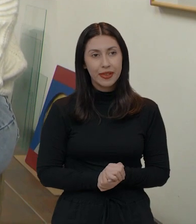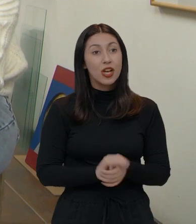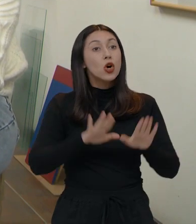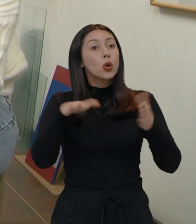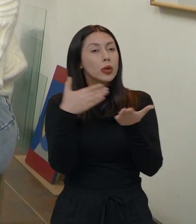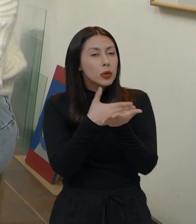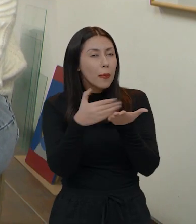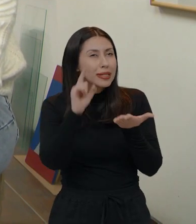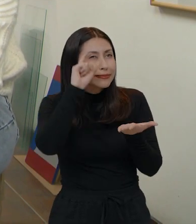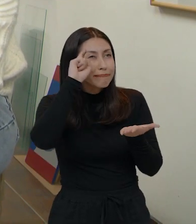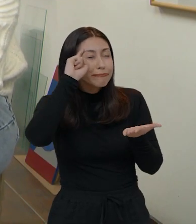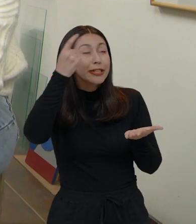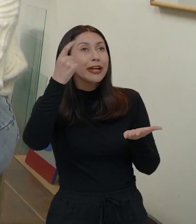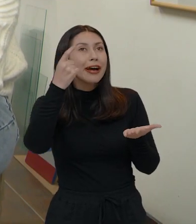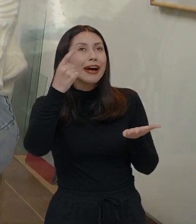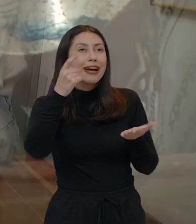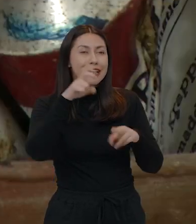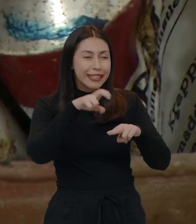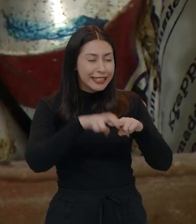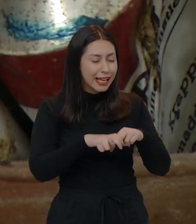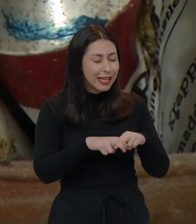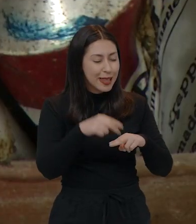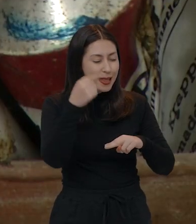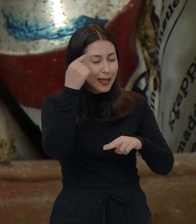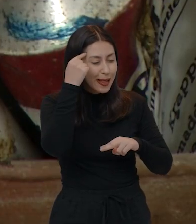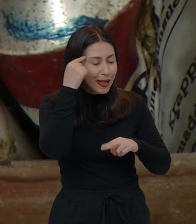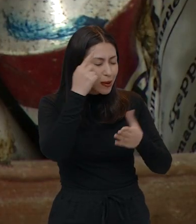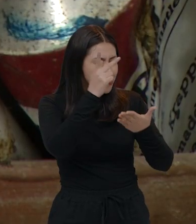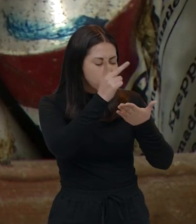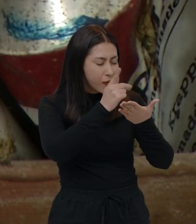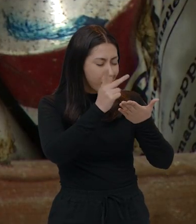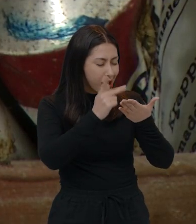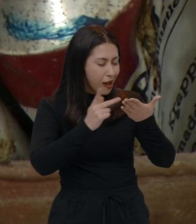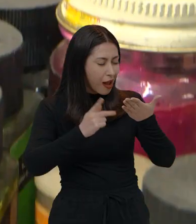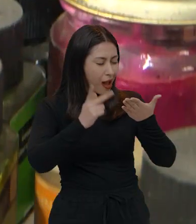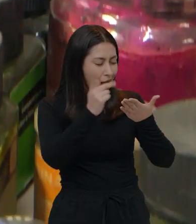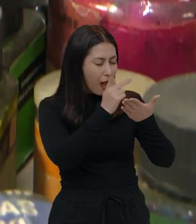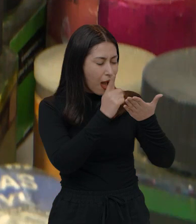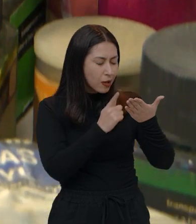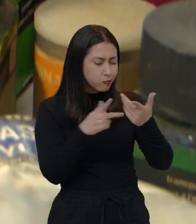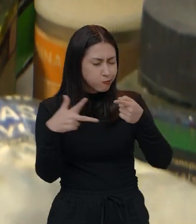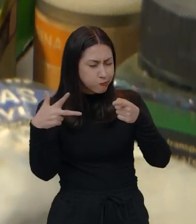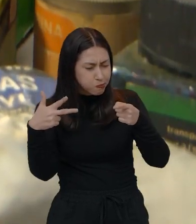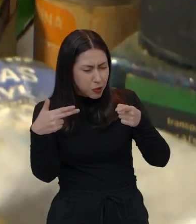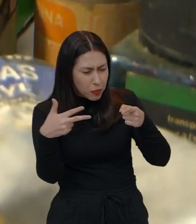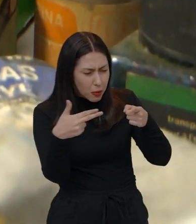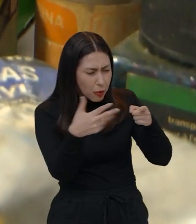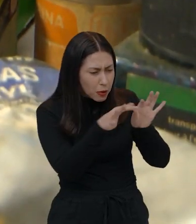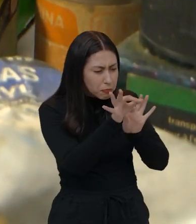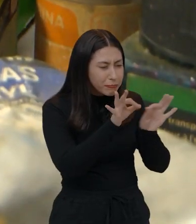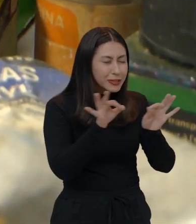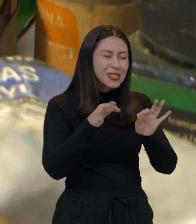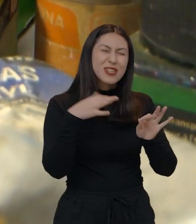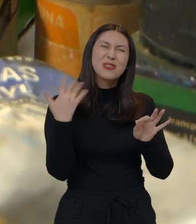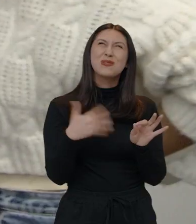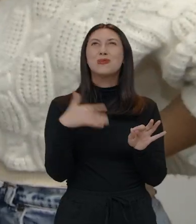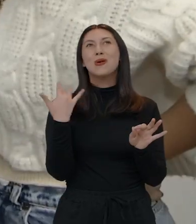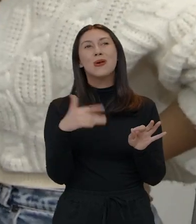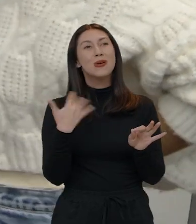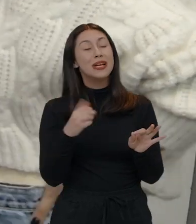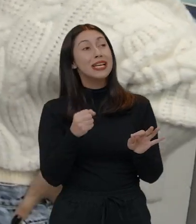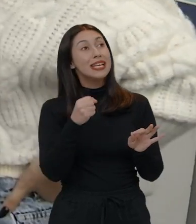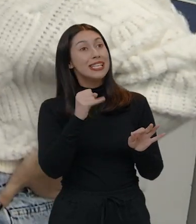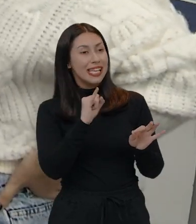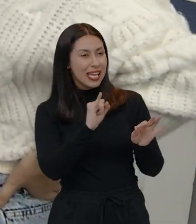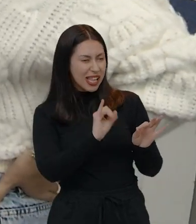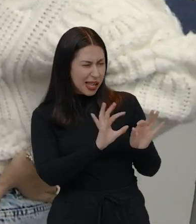você começa a criar. Você senta ali e tal, começa a desenhar, vai cortando, vai montando, e puxa vida, deixa eu fazer,